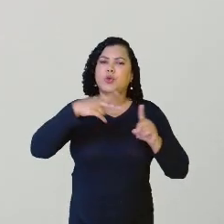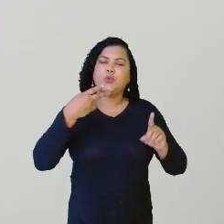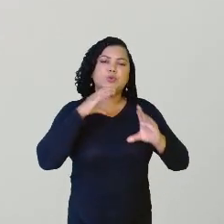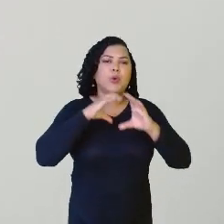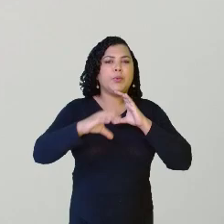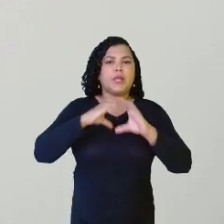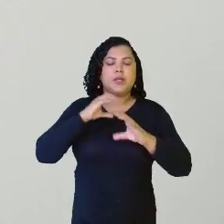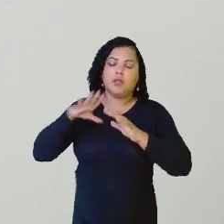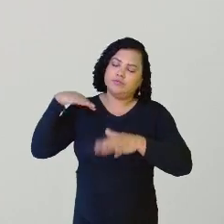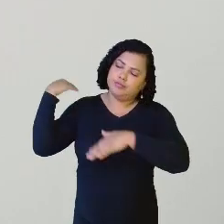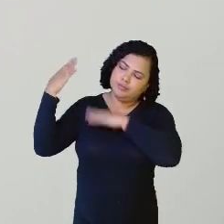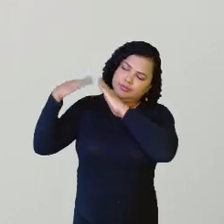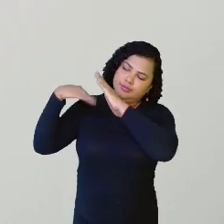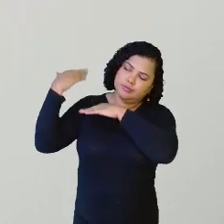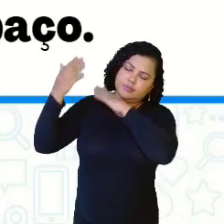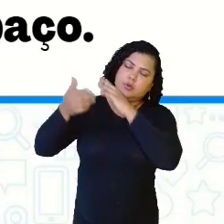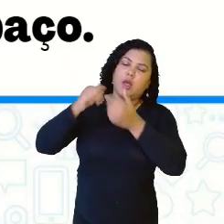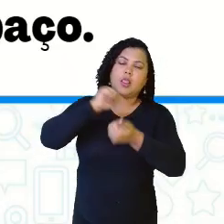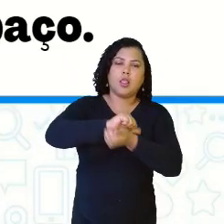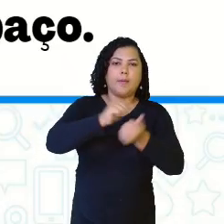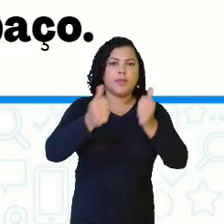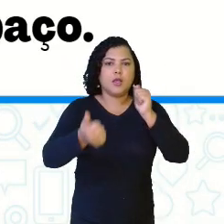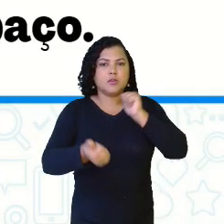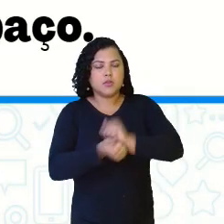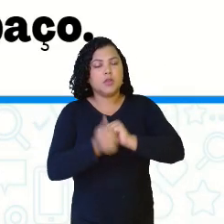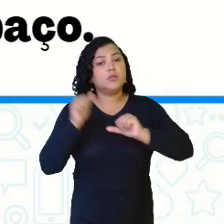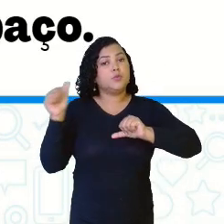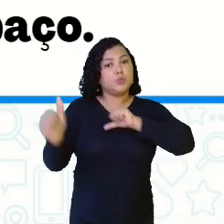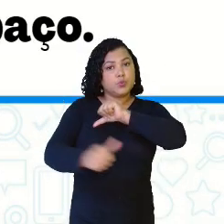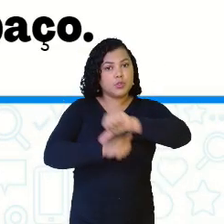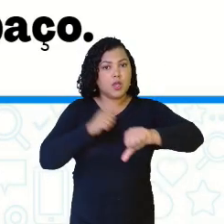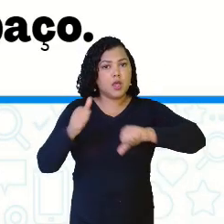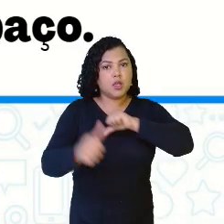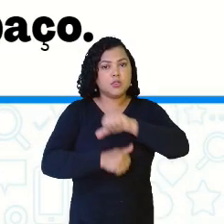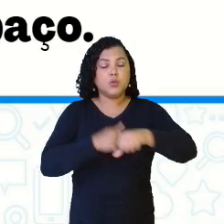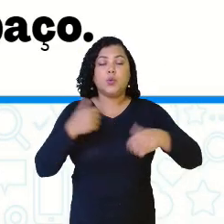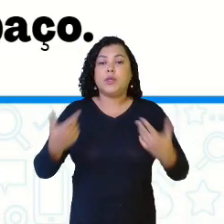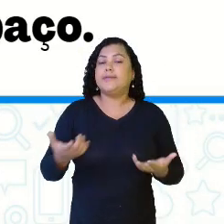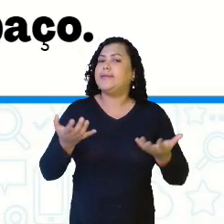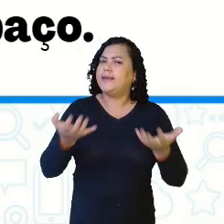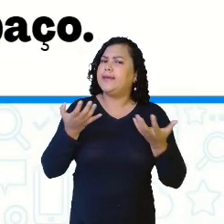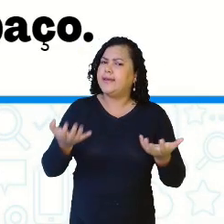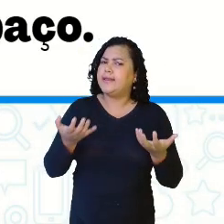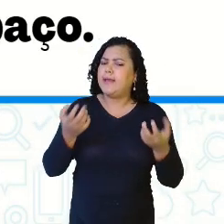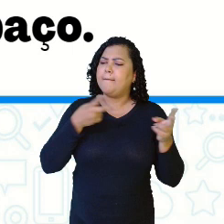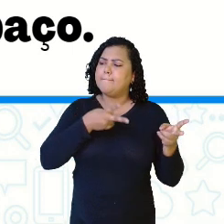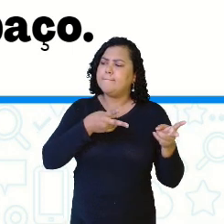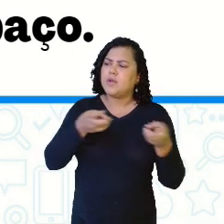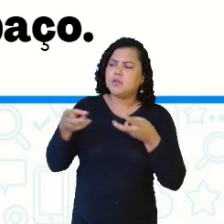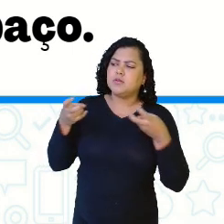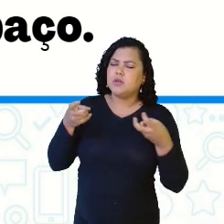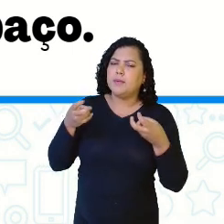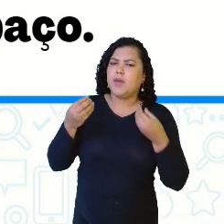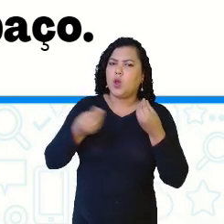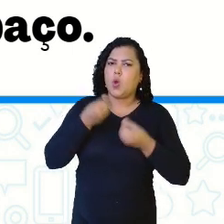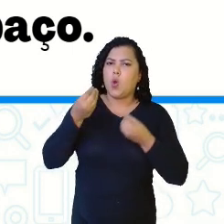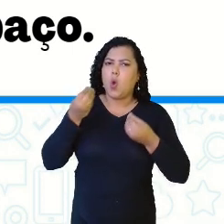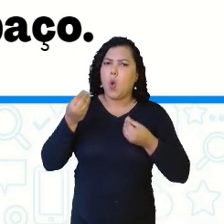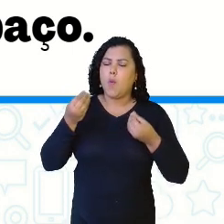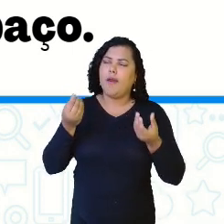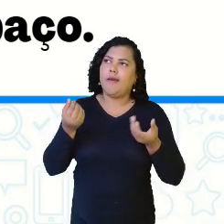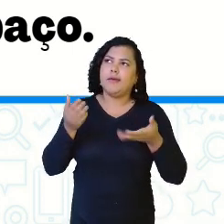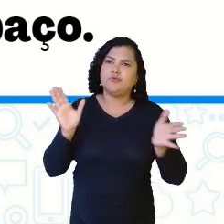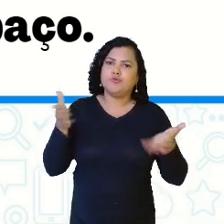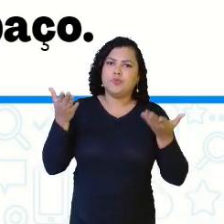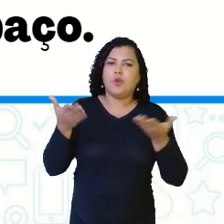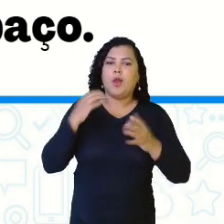longo dos anos, adaptações e transformações a fim de atender às demandas da sociedade, encurtando cada